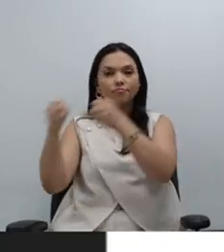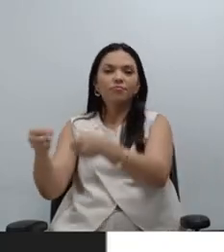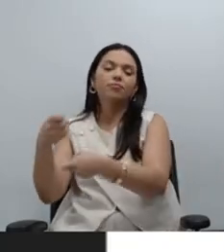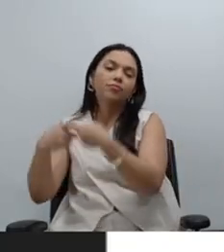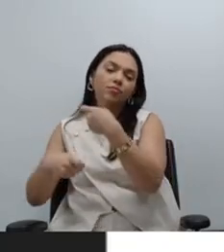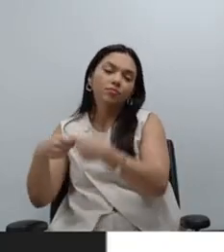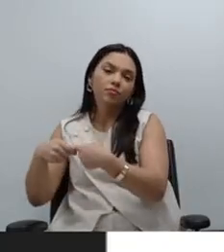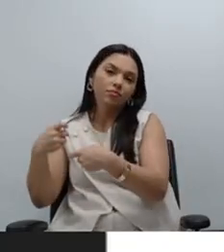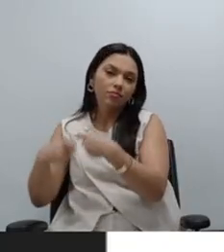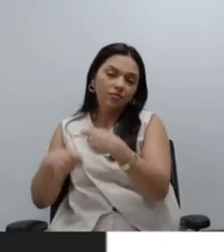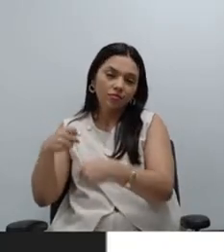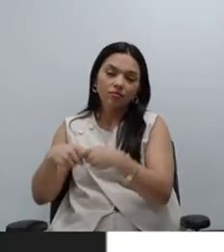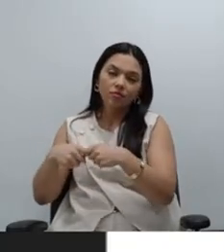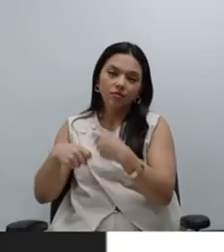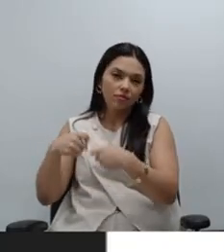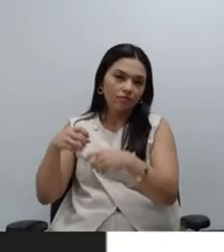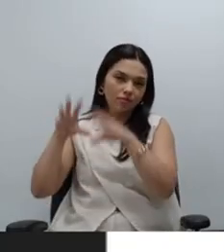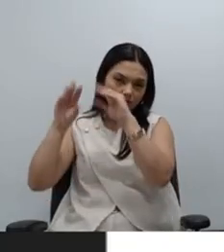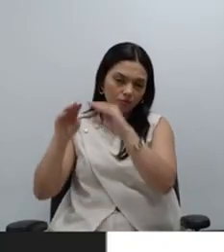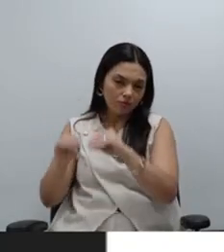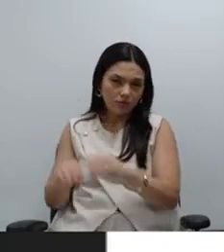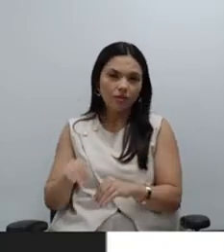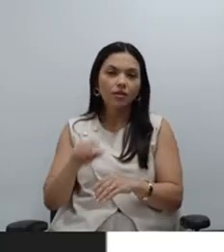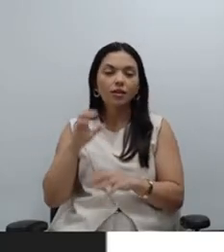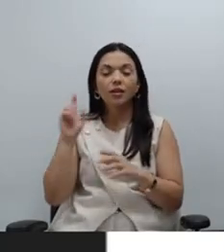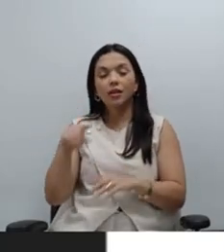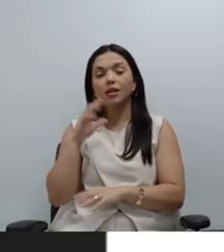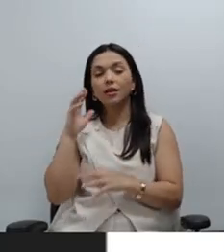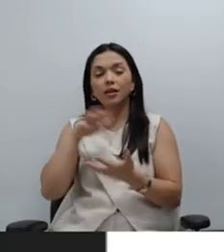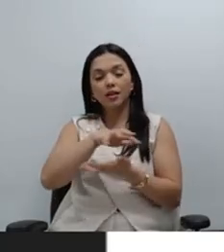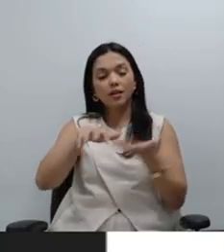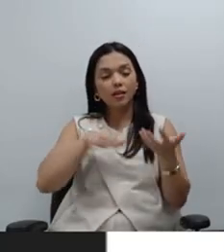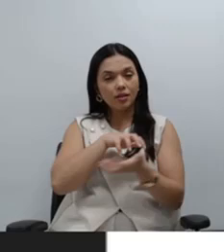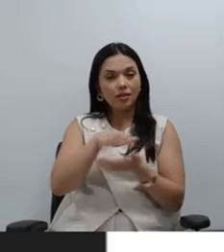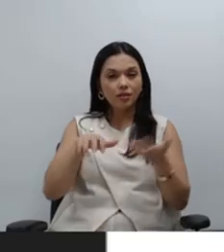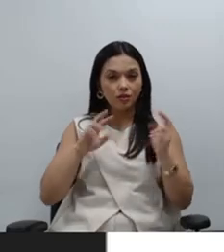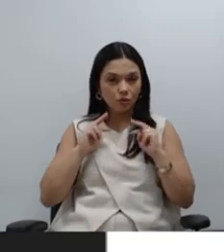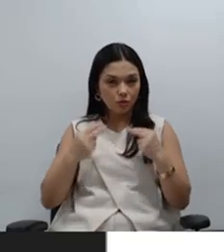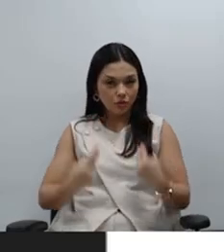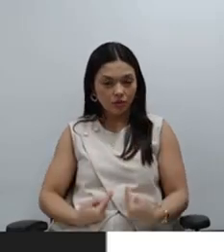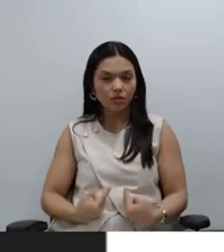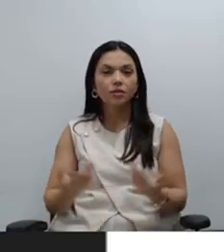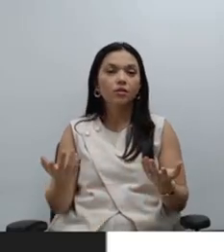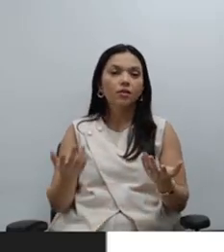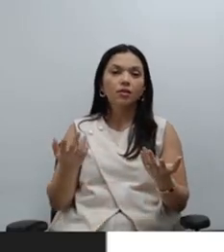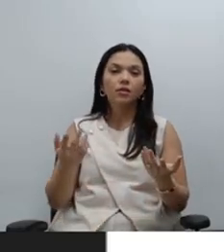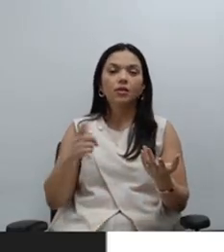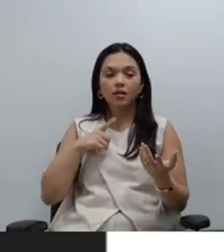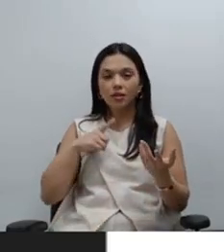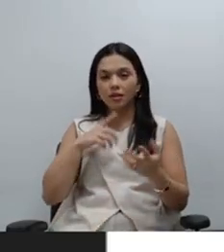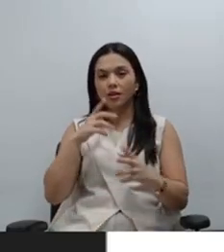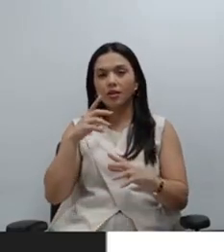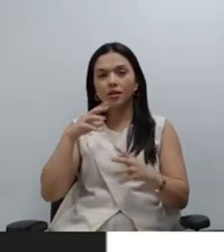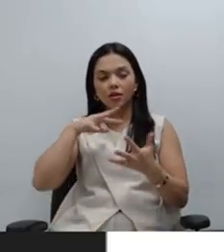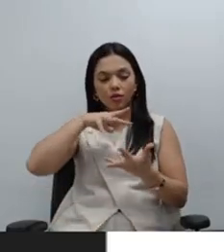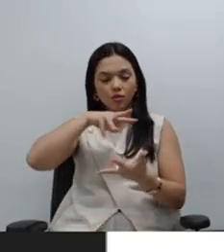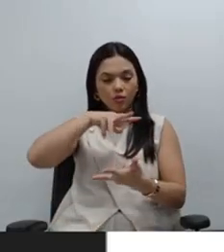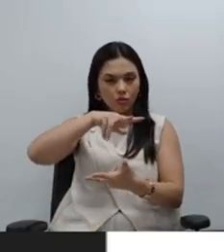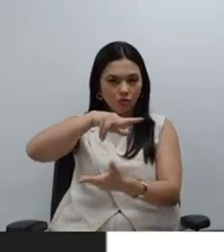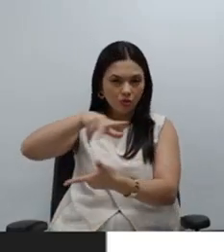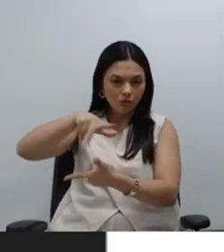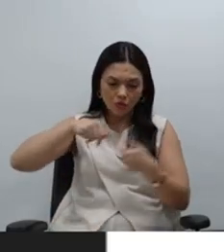étnica ou de religião, as crises humanitárias, os conflitos bélicos, os desastres naturais, a